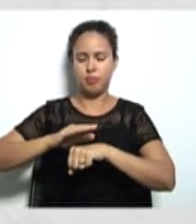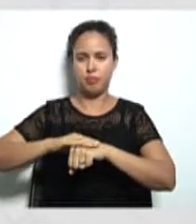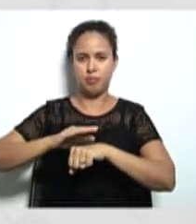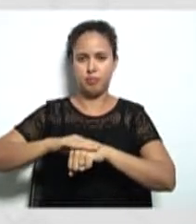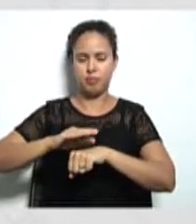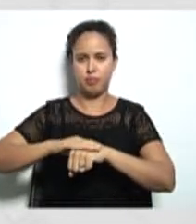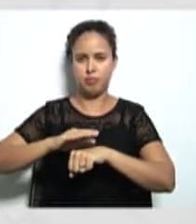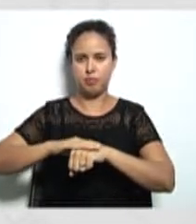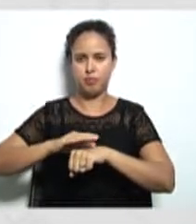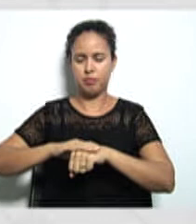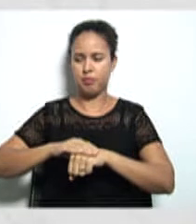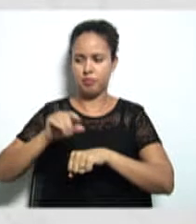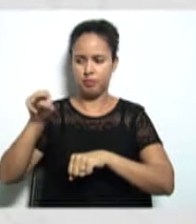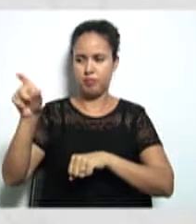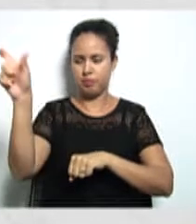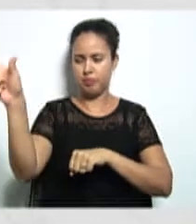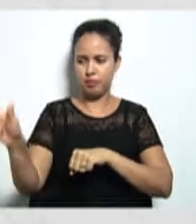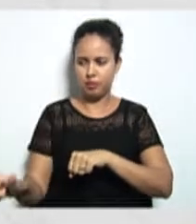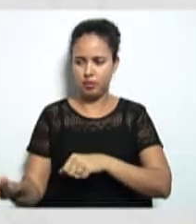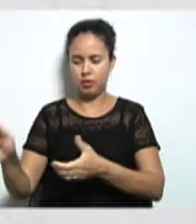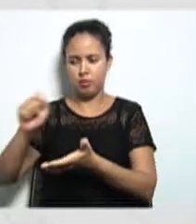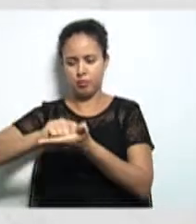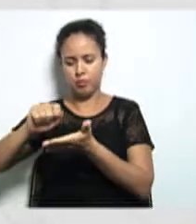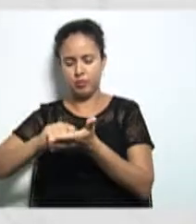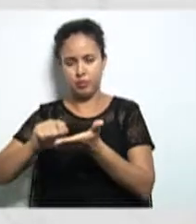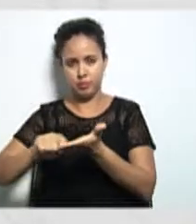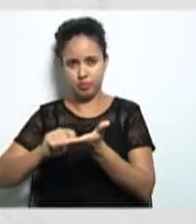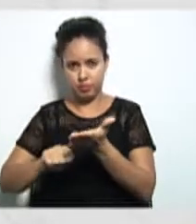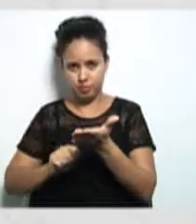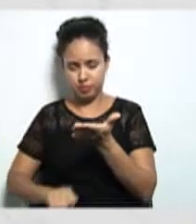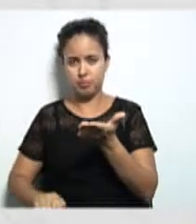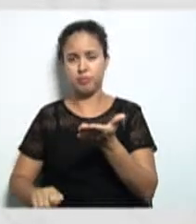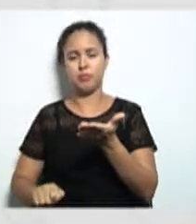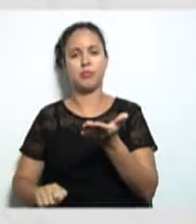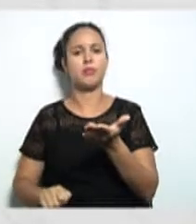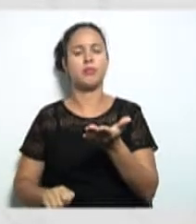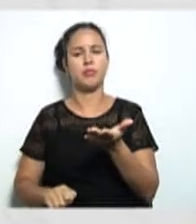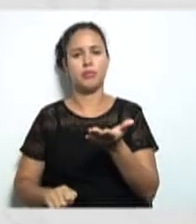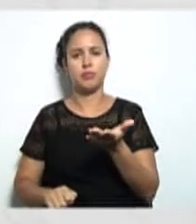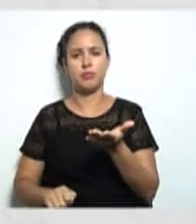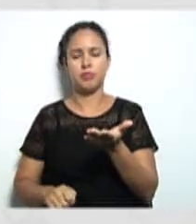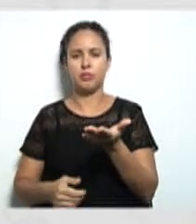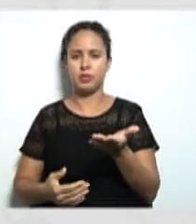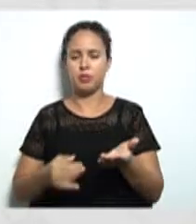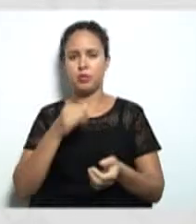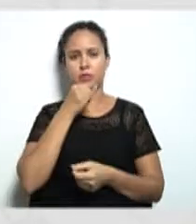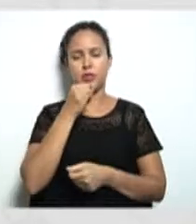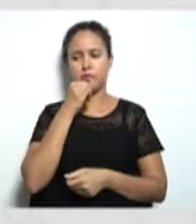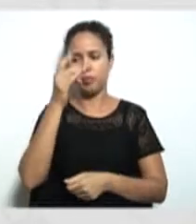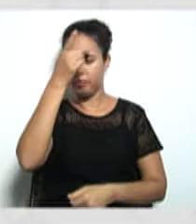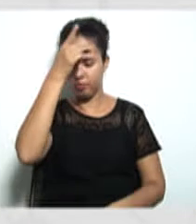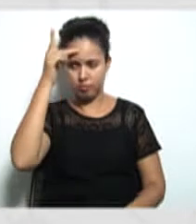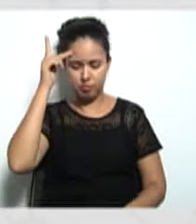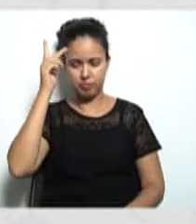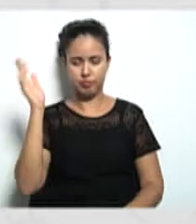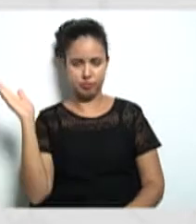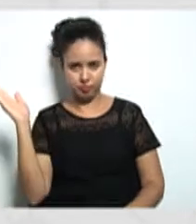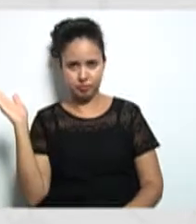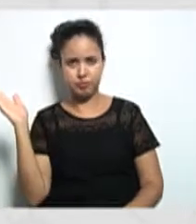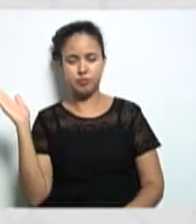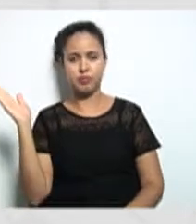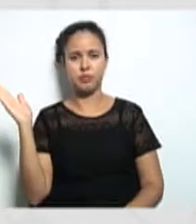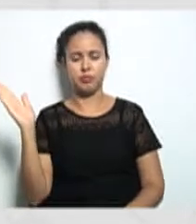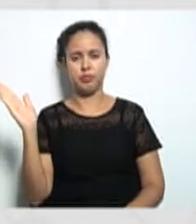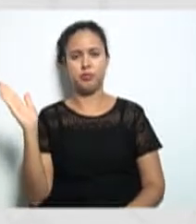pesquisado. Então, se a professora Anabela trouxer um questionário para eu responder, eu sei que isso é um questionário porque